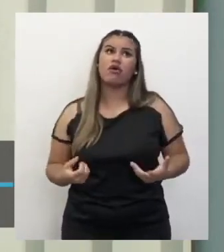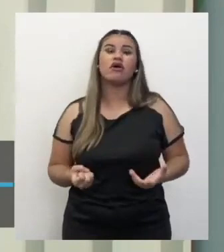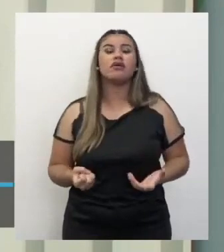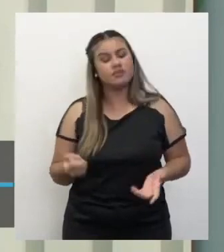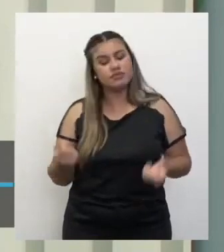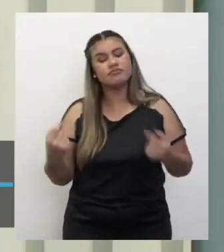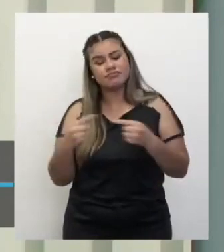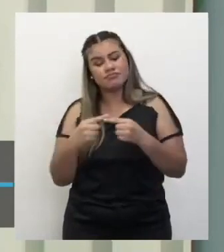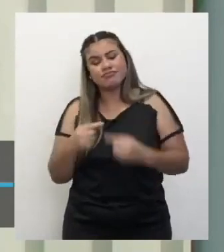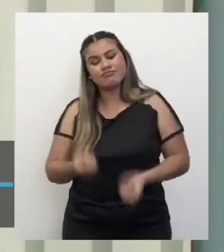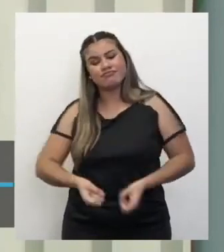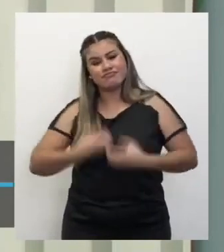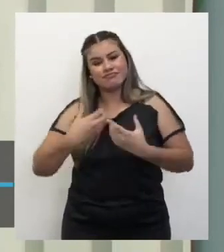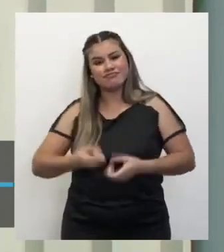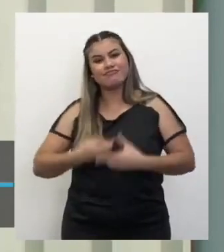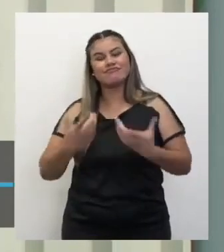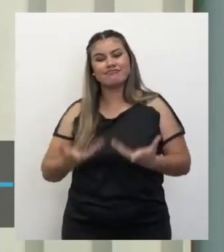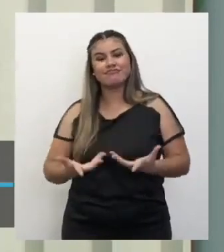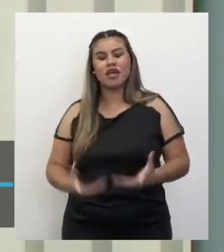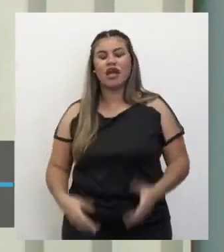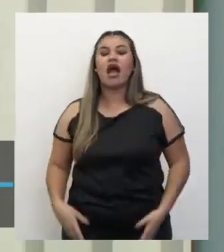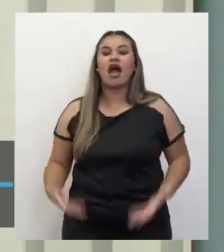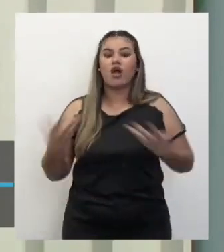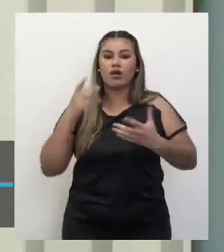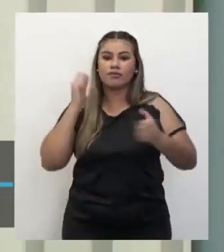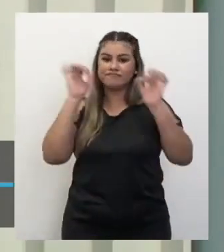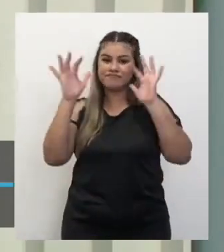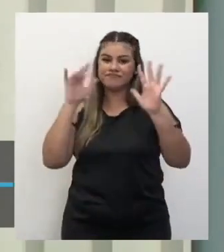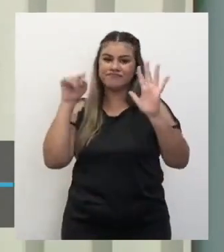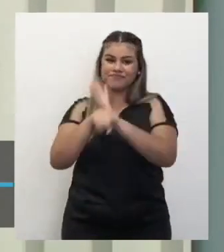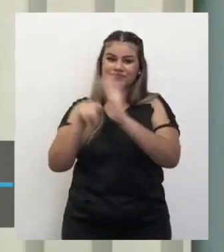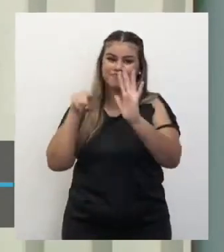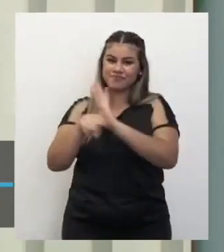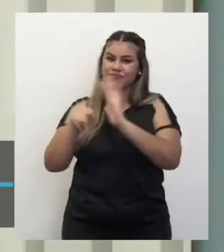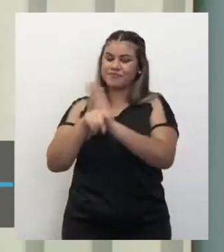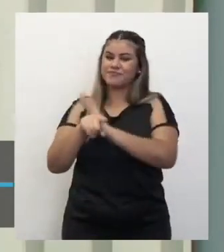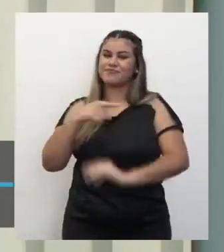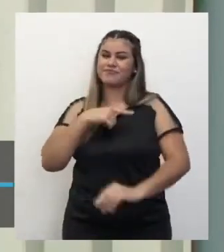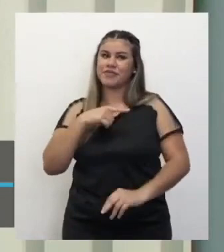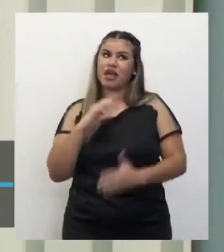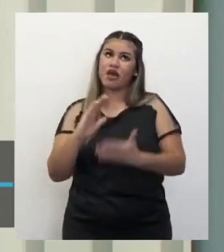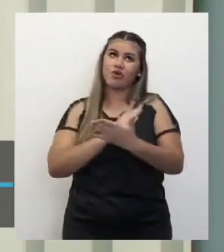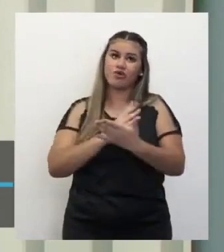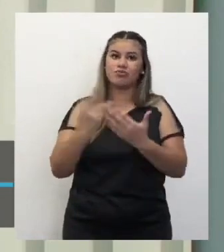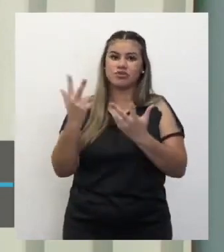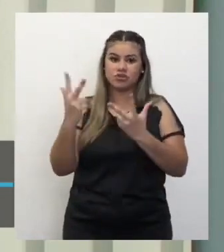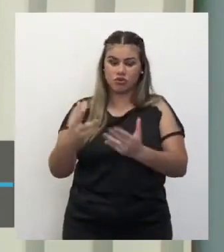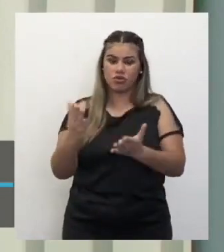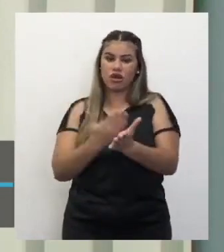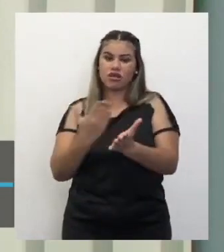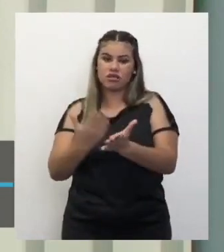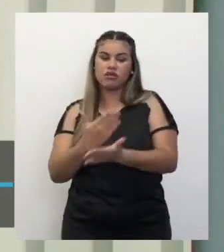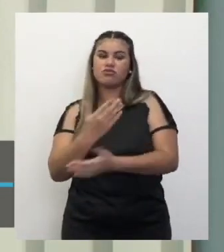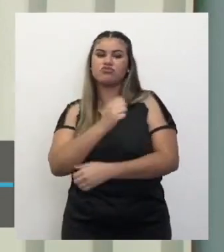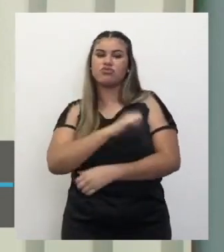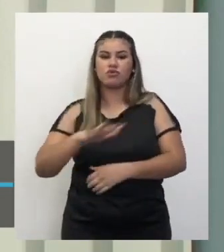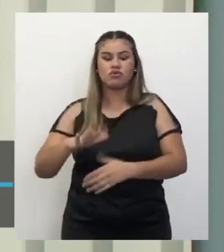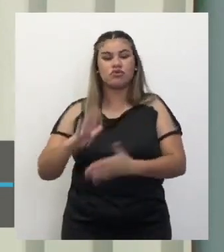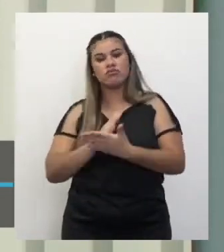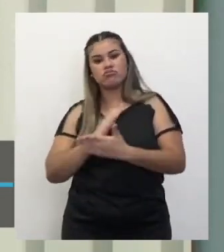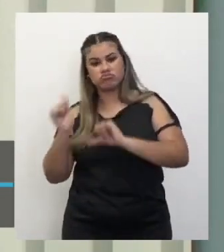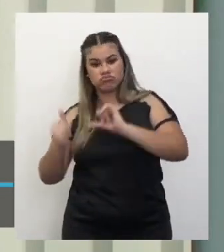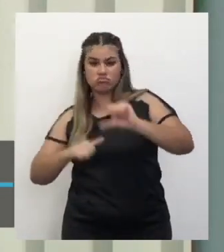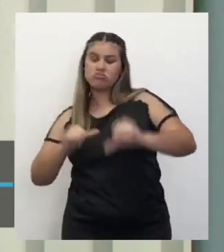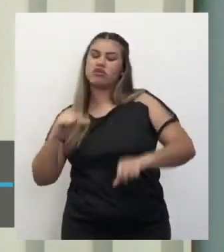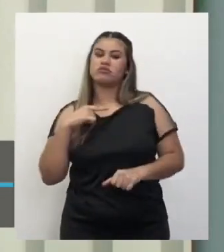Então vamos pensar um pouquinho as questões, acompanhem, algumas questões são idênticas aos do caderno do aluno, algumas mudamos um pouquinho, mas